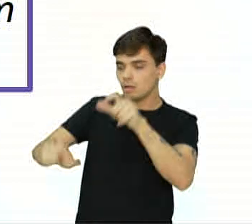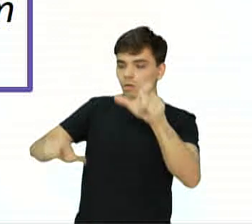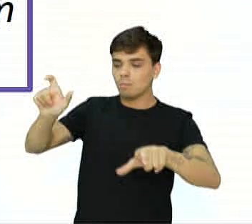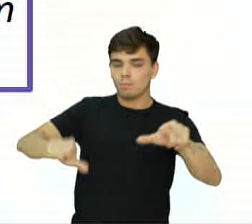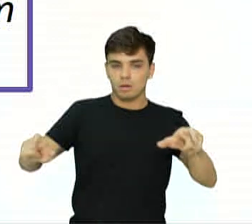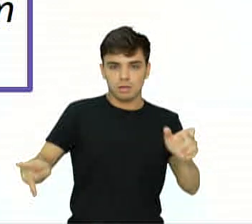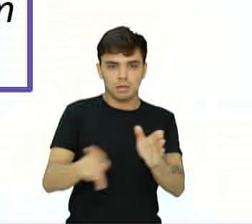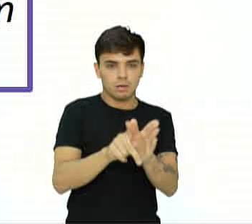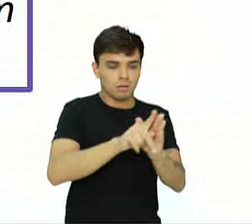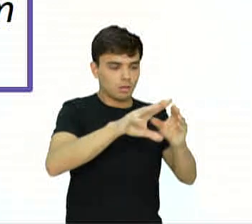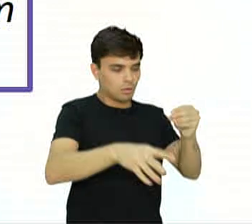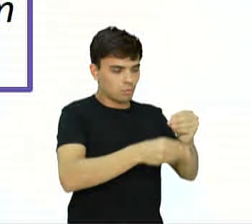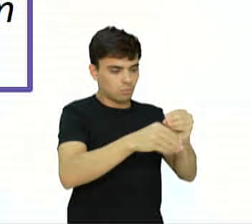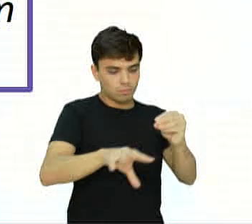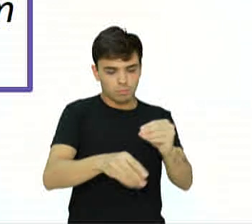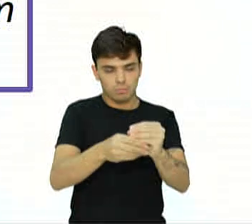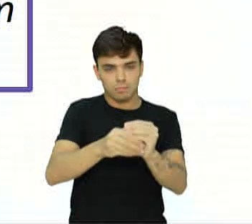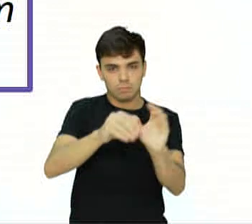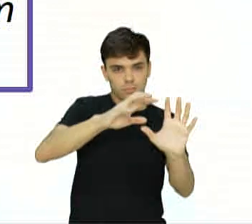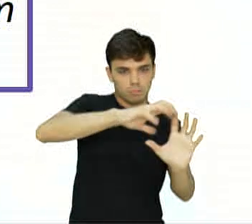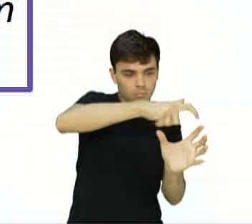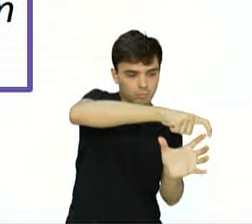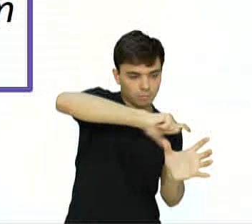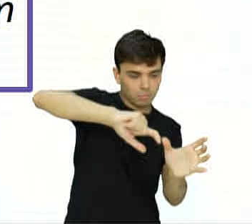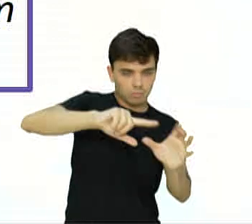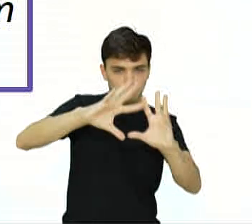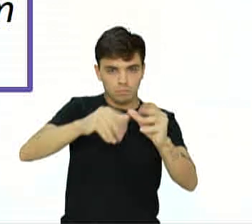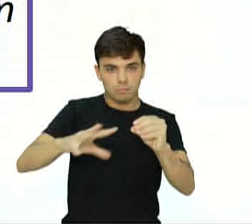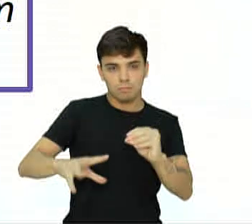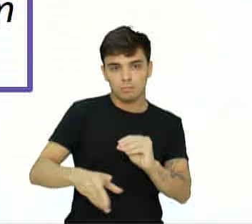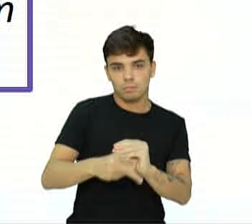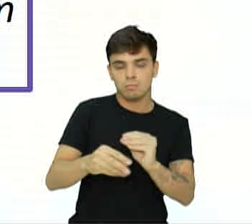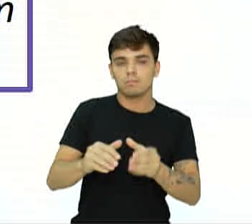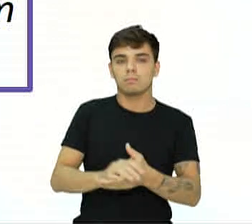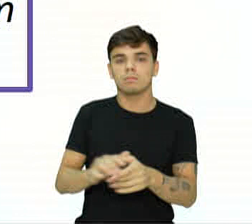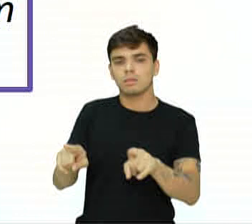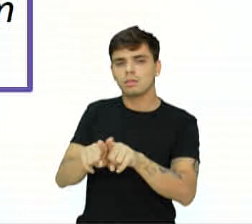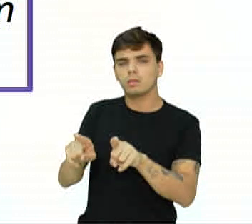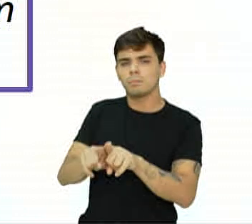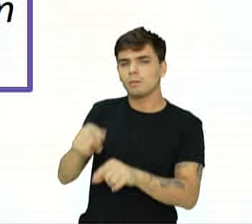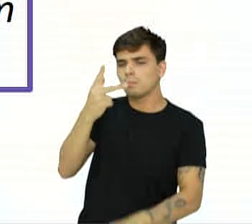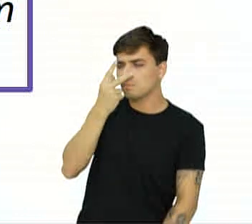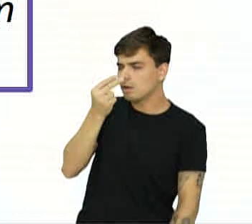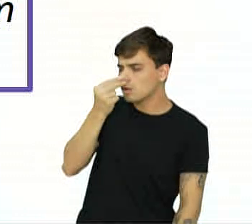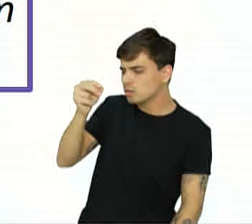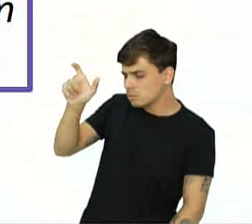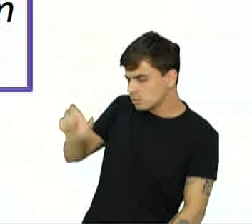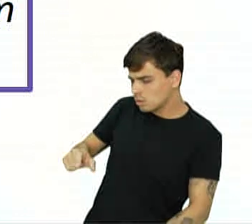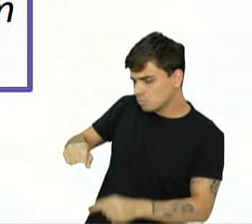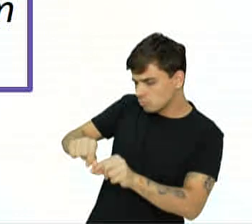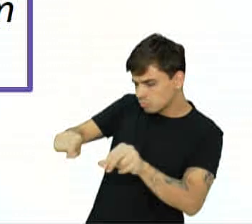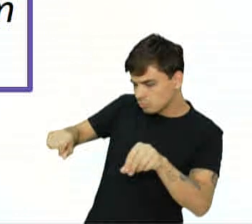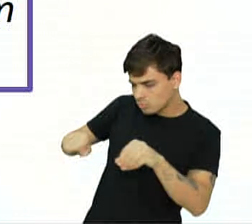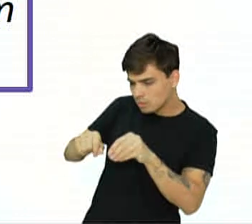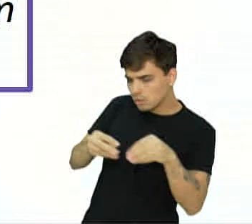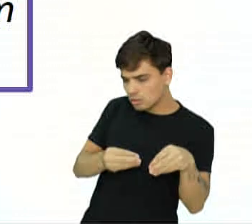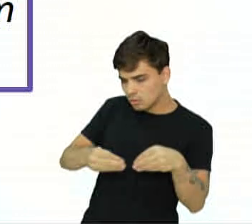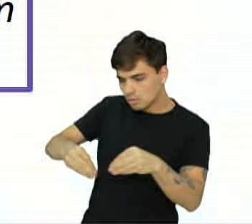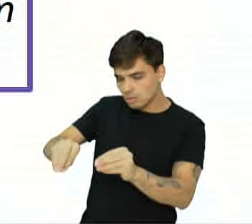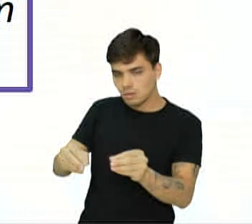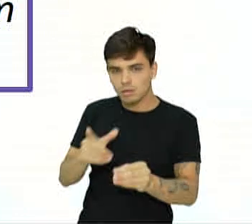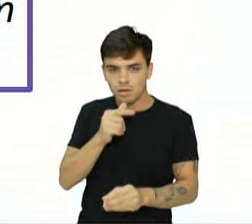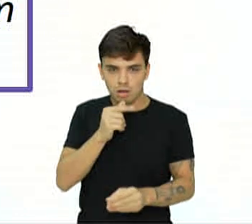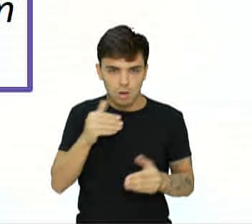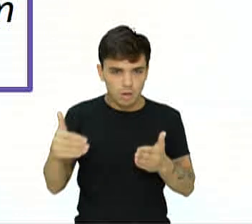do continente, uma parte de um todo. Se um torrão de terra for levado pelas águas até